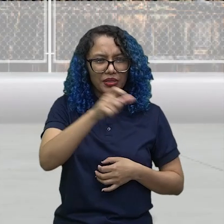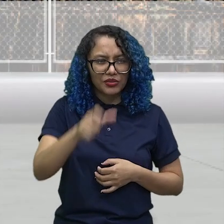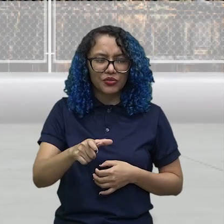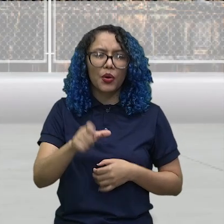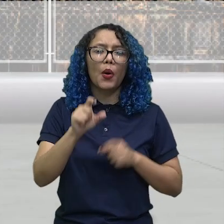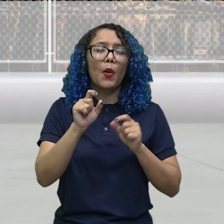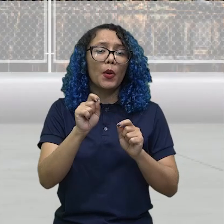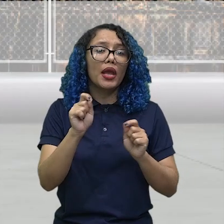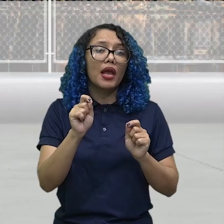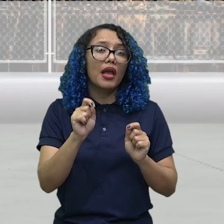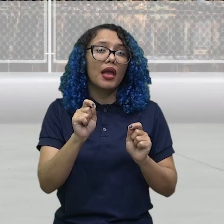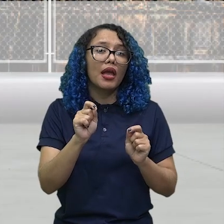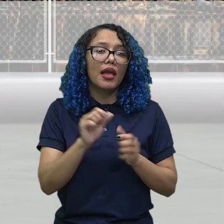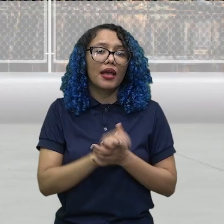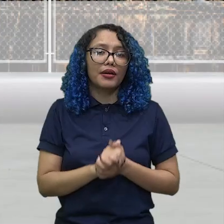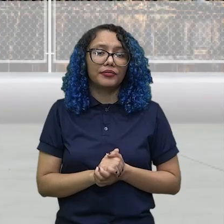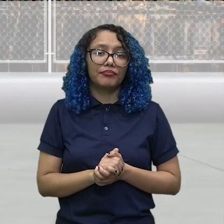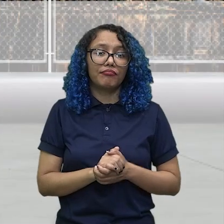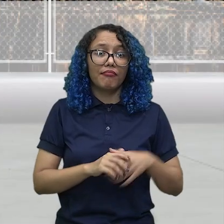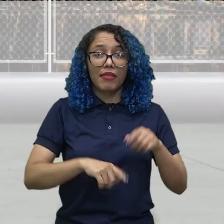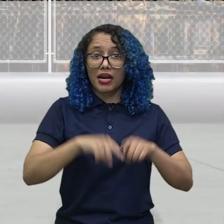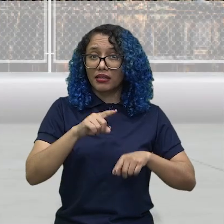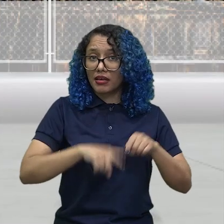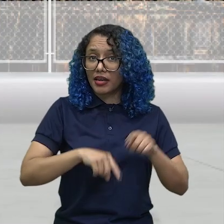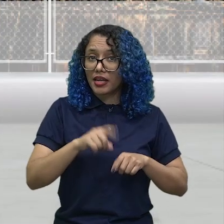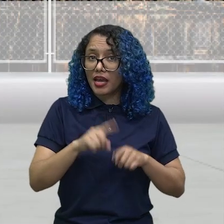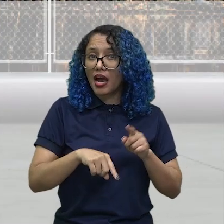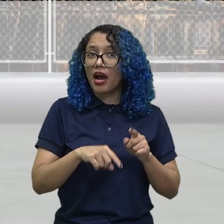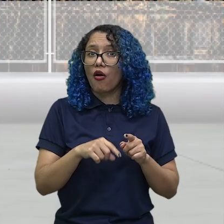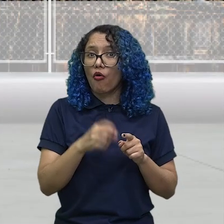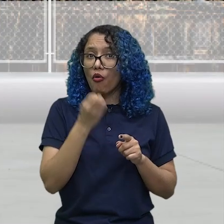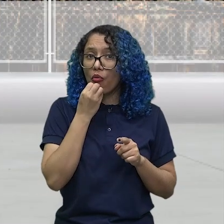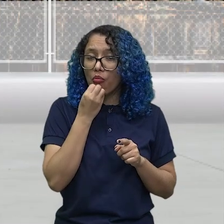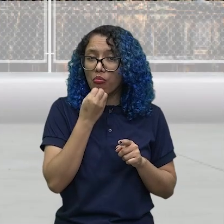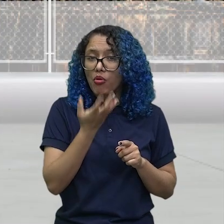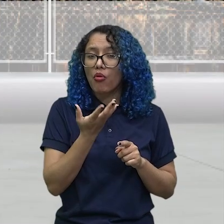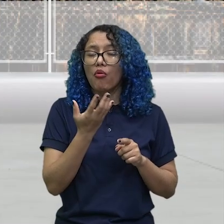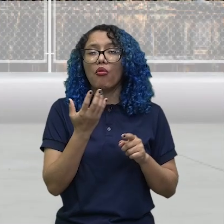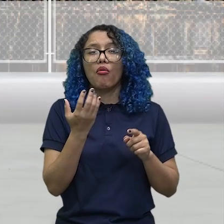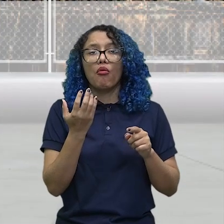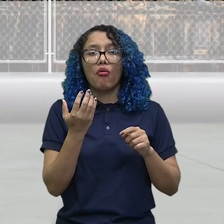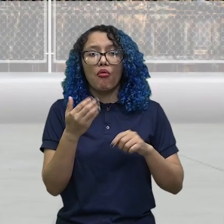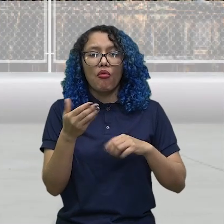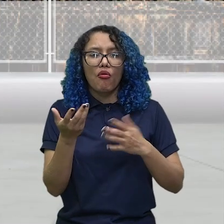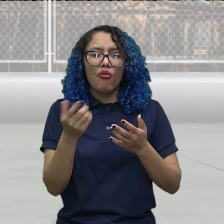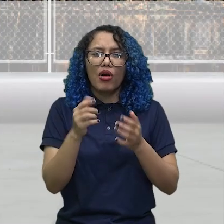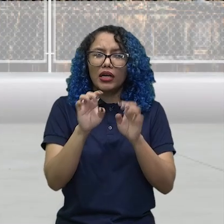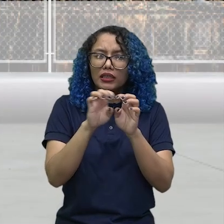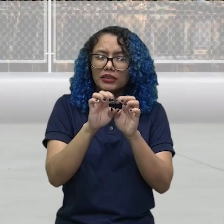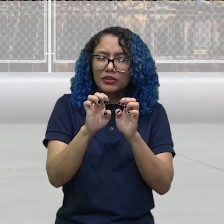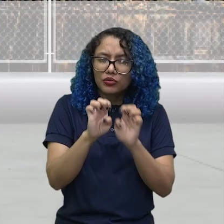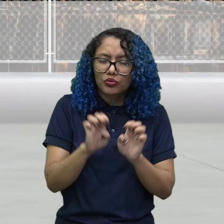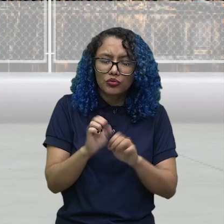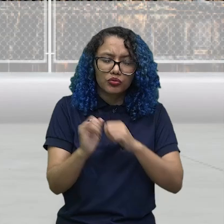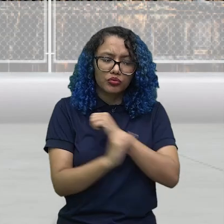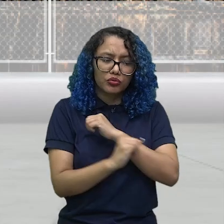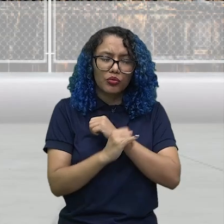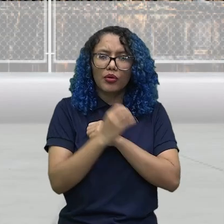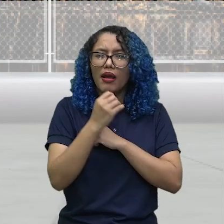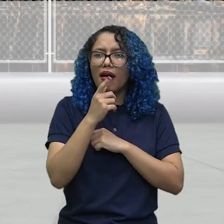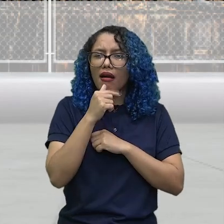mais acesso a equipamentos urbanos, a infraestrutura urbana, como saneamento básico,